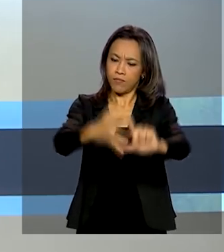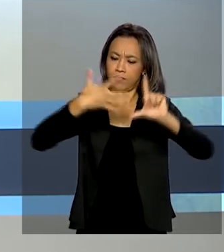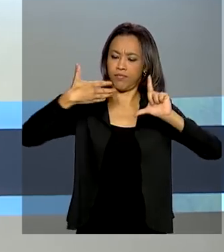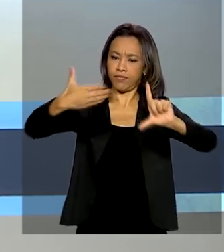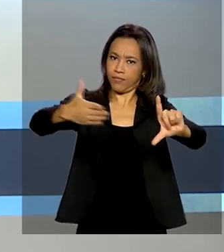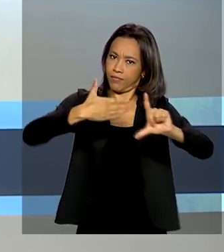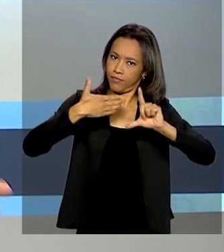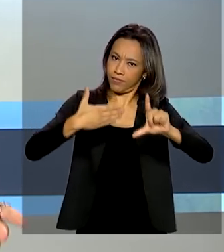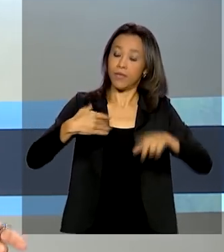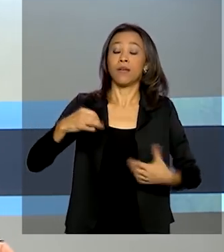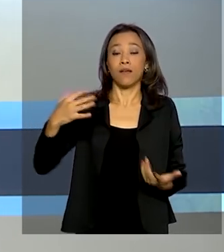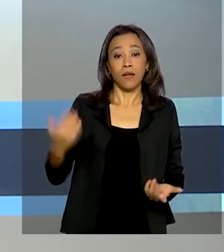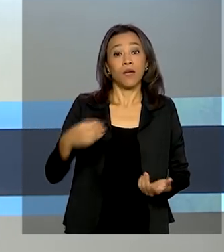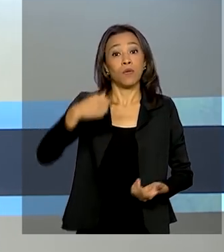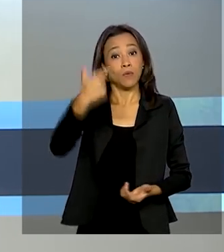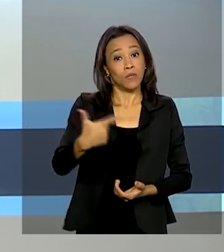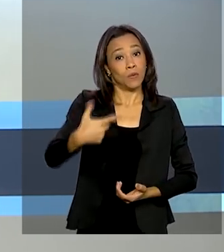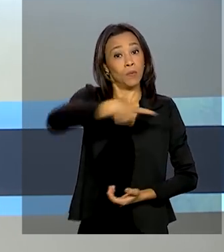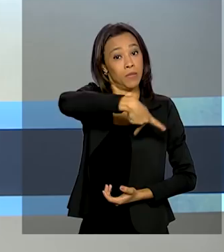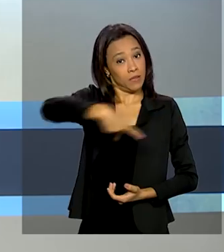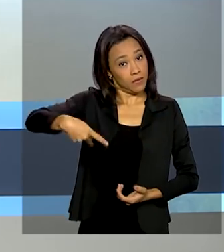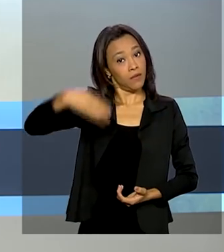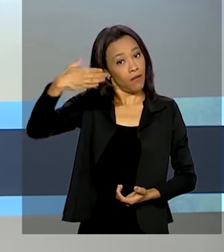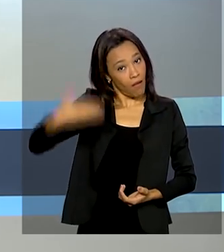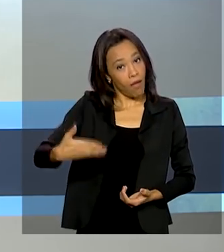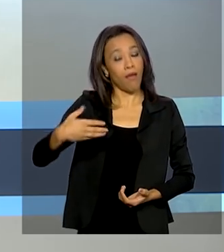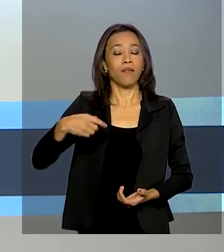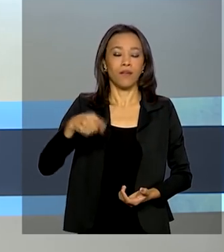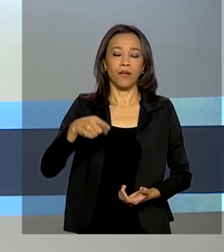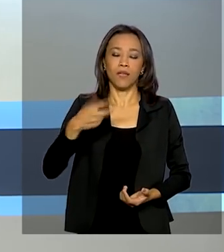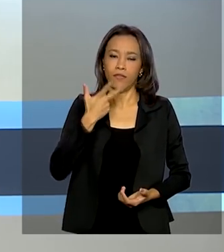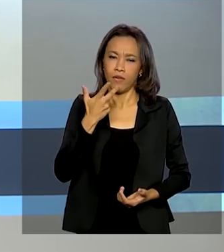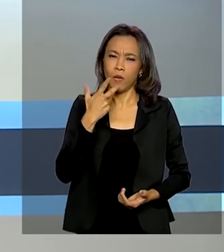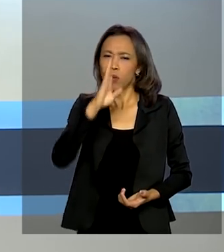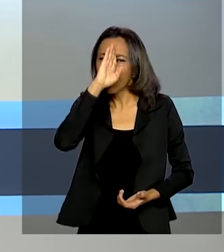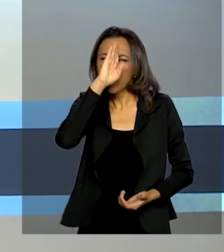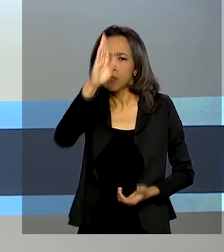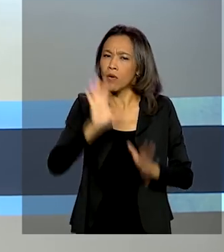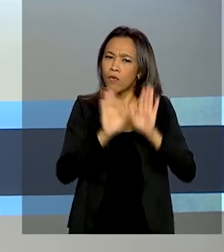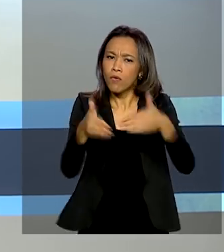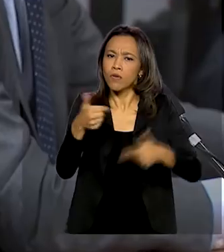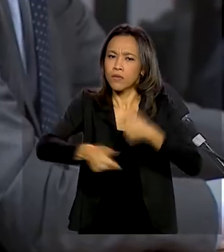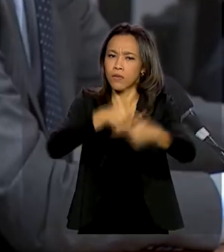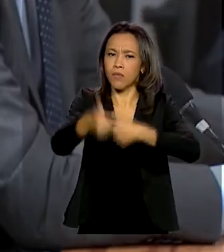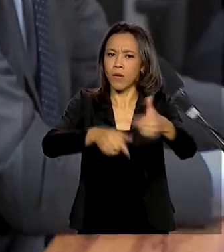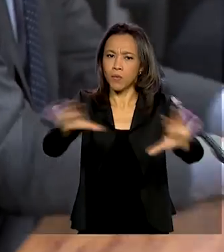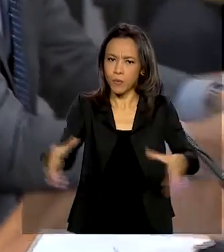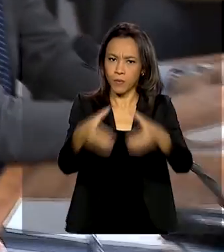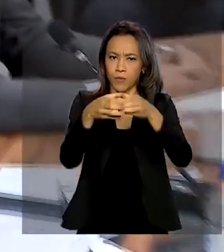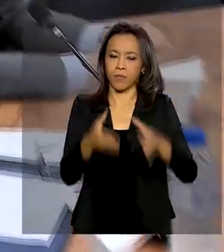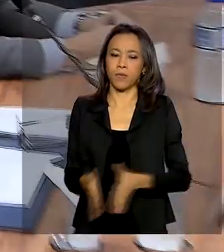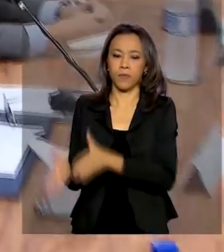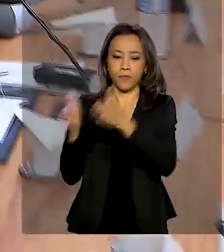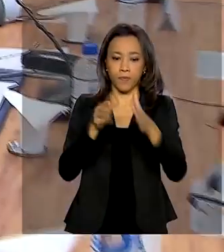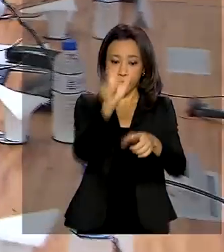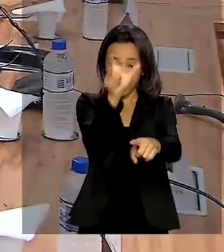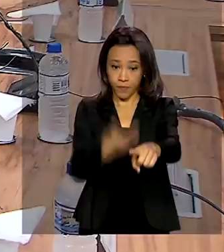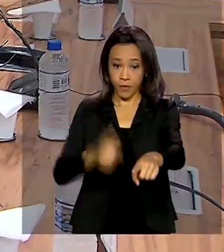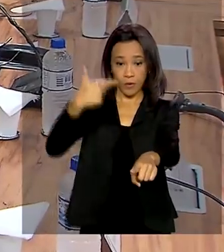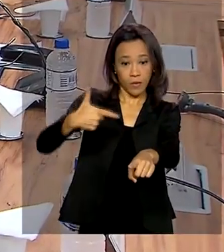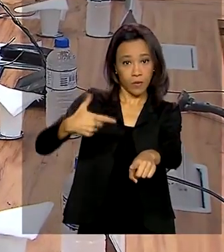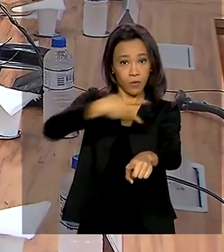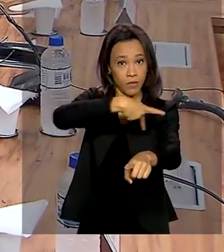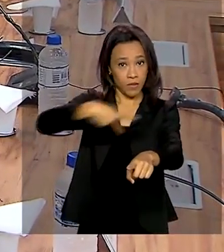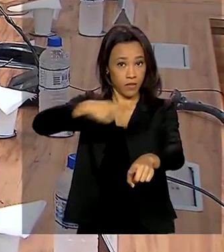Hamilton Mourão, que lidera o Conselho, falou das prioridades levantadas pelo grupo. O vice-presidente Hamilton